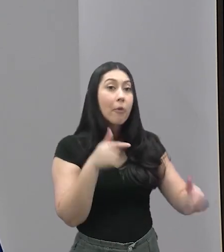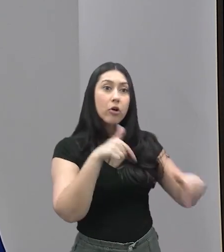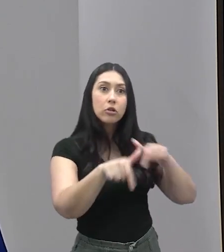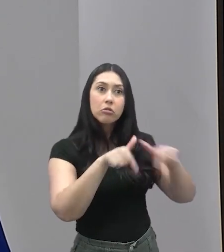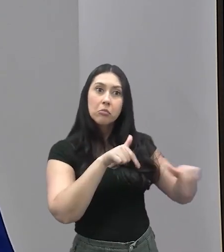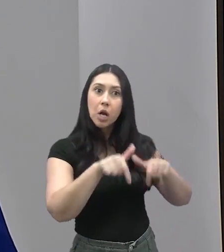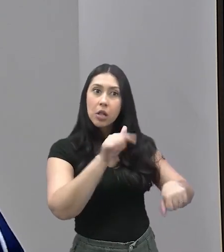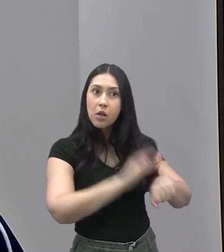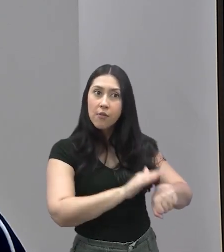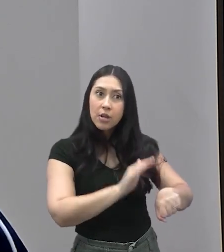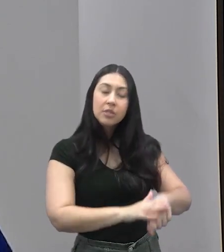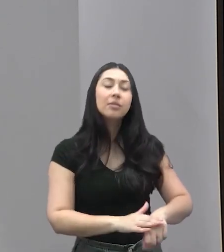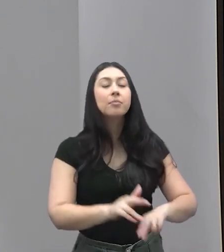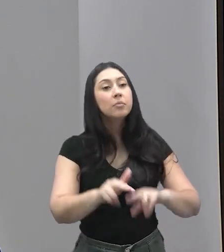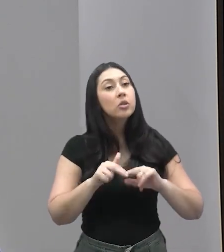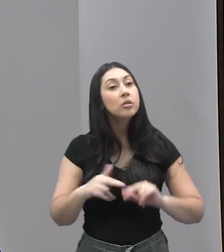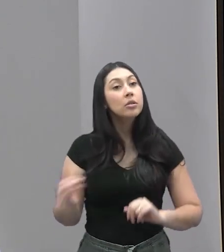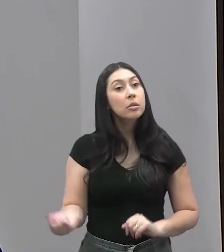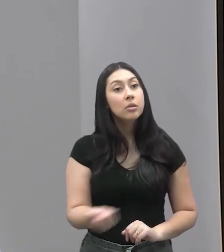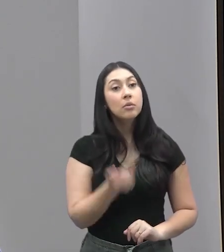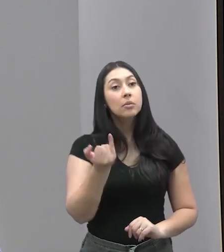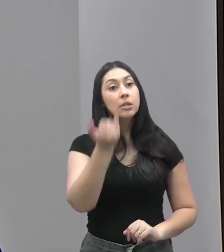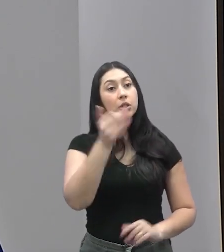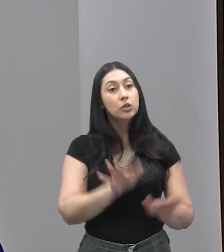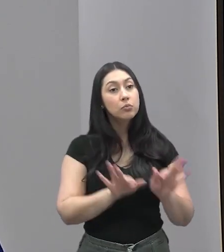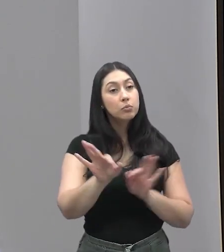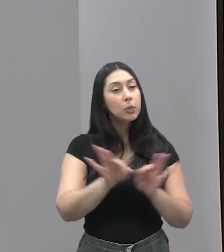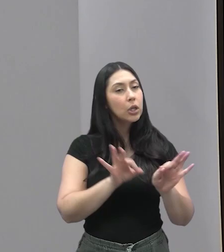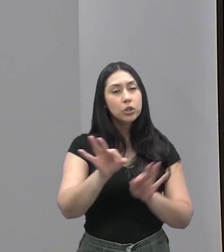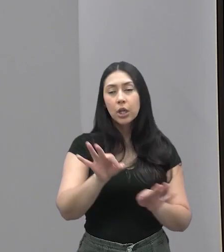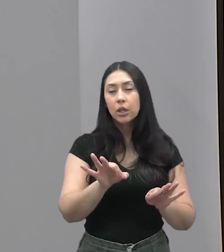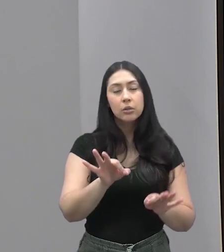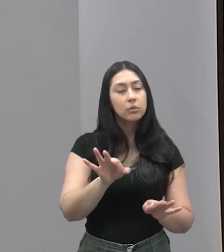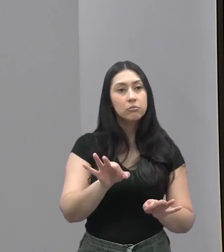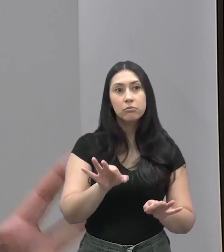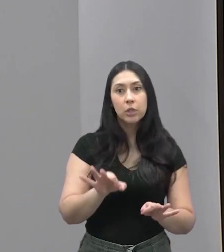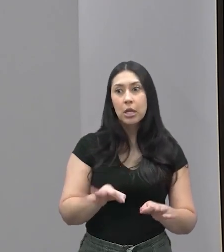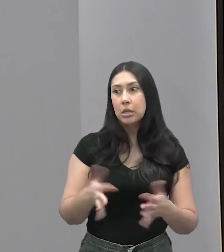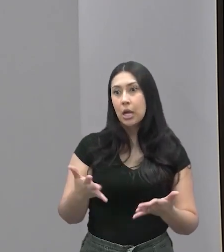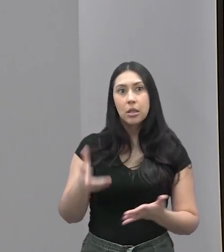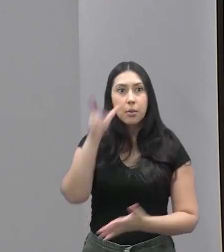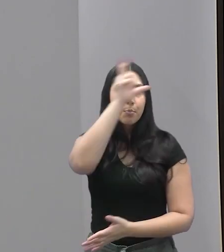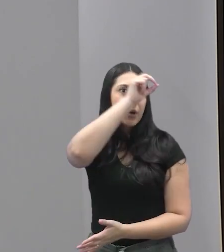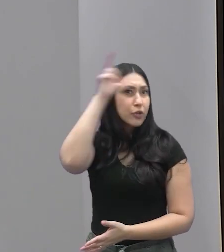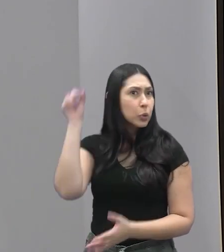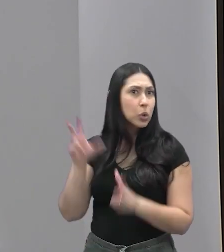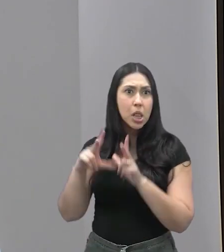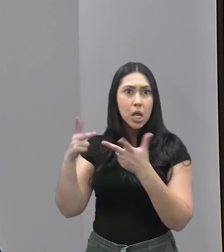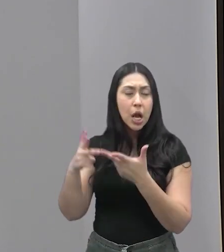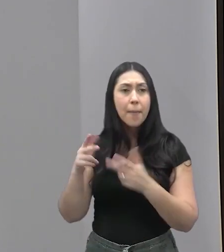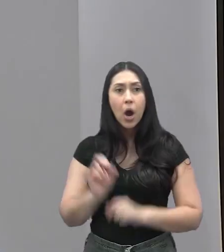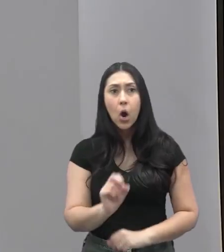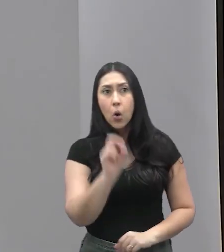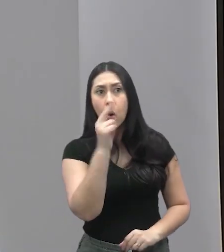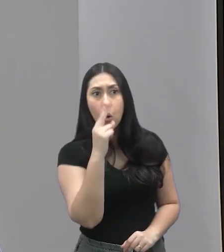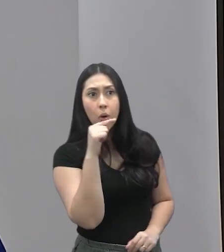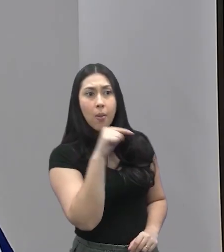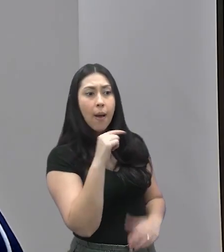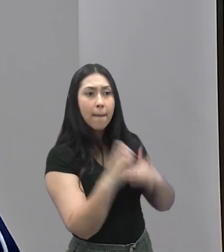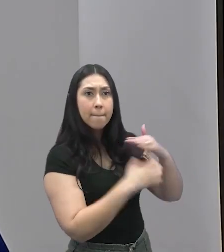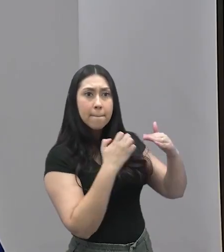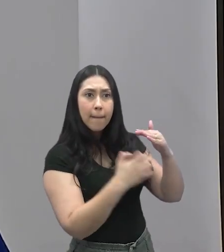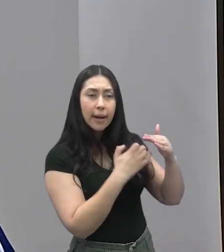no mercado de trabalho. Então é muito importante quando se tenha programas, seja na parte pública ou na parte privada. É um